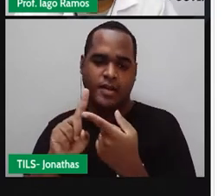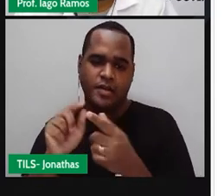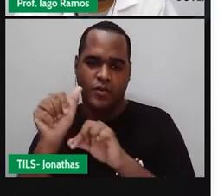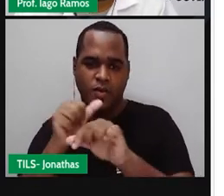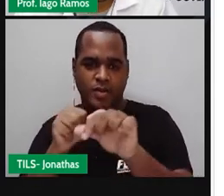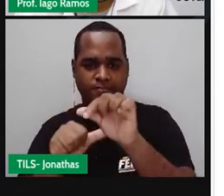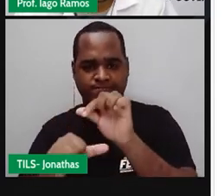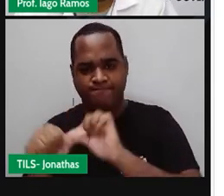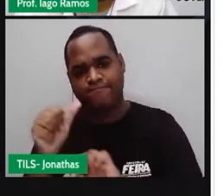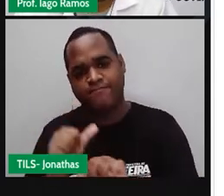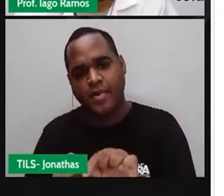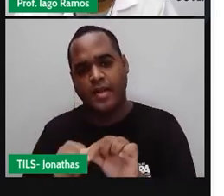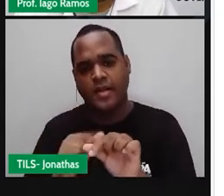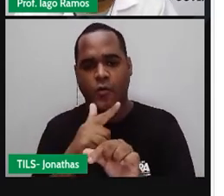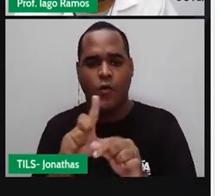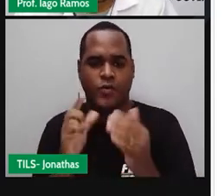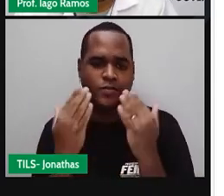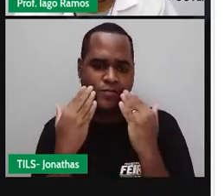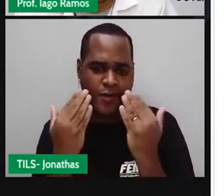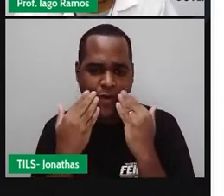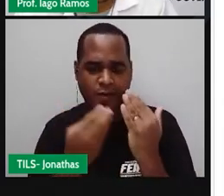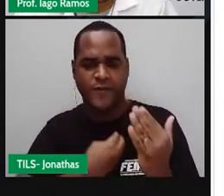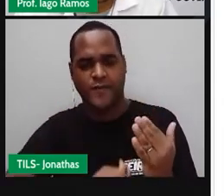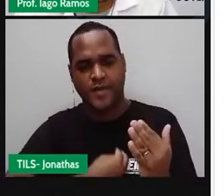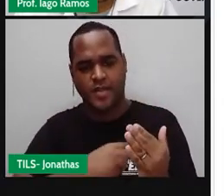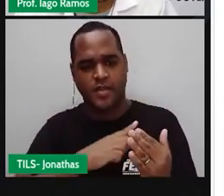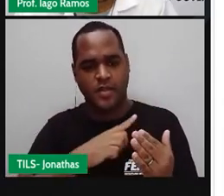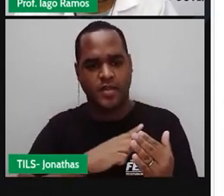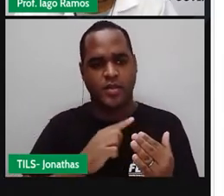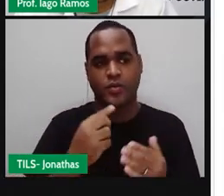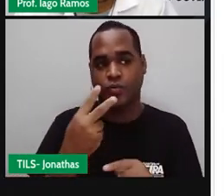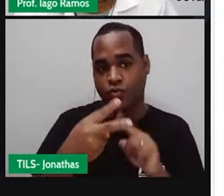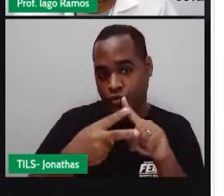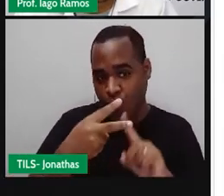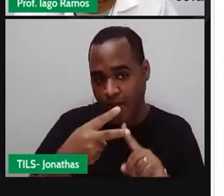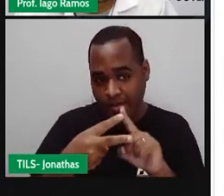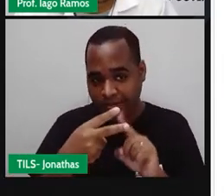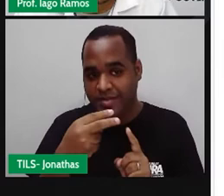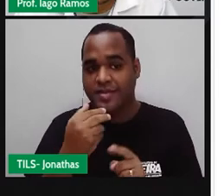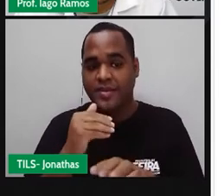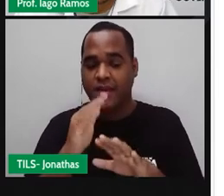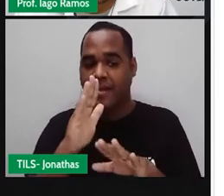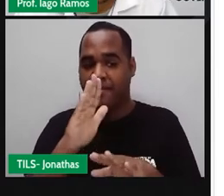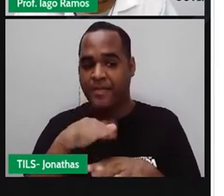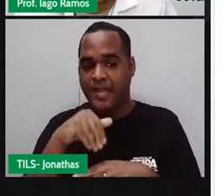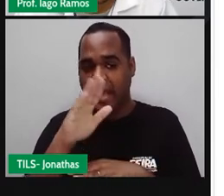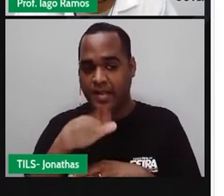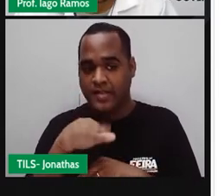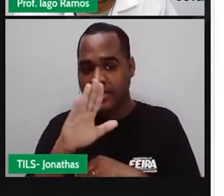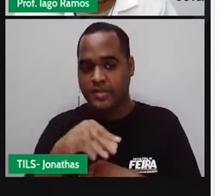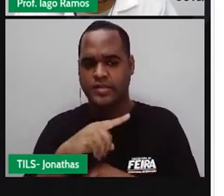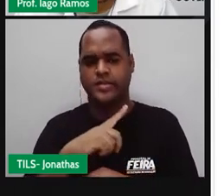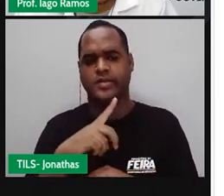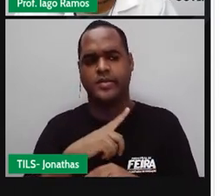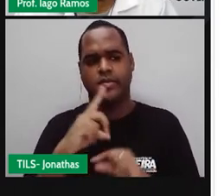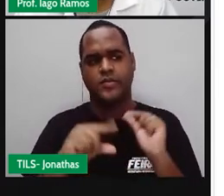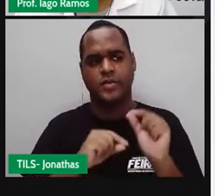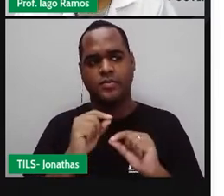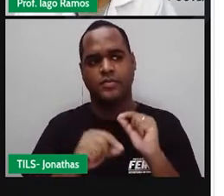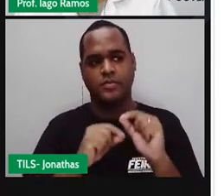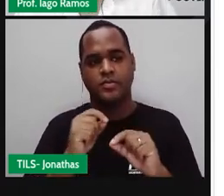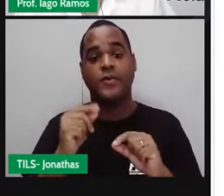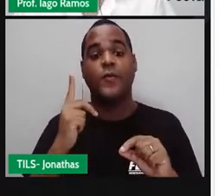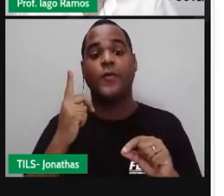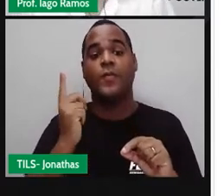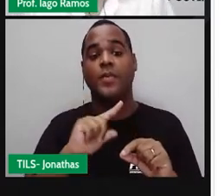em cima nesses dois que foram pintados olha só o que é que você consegue